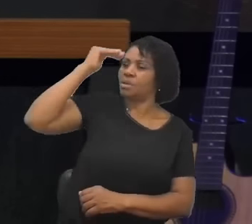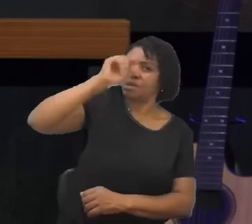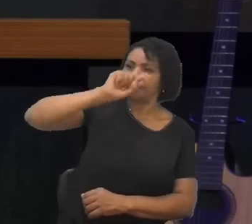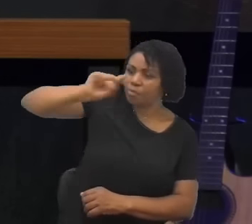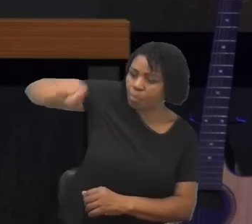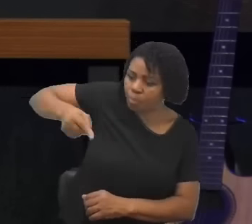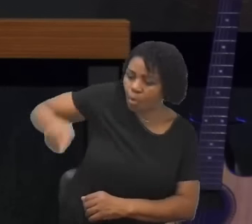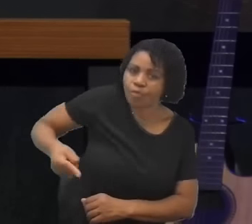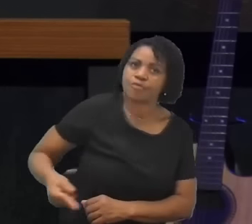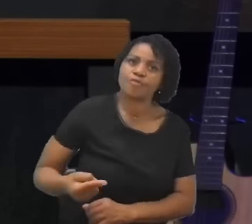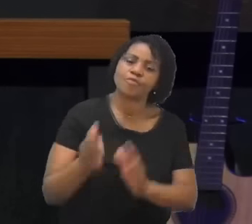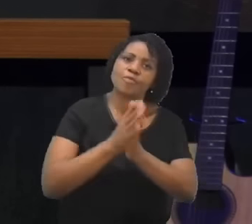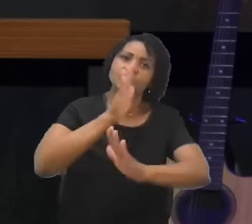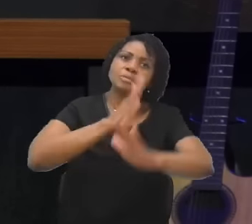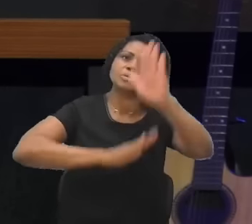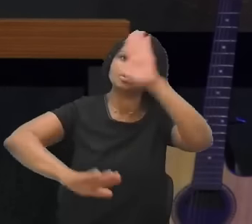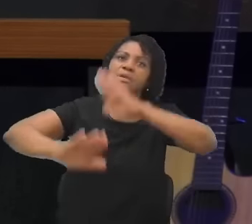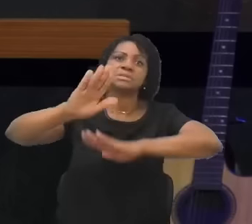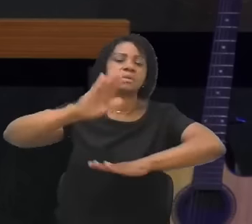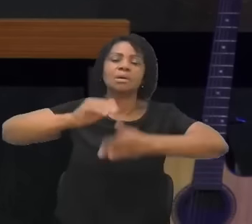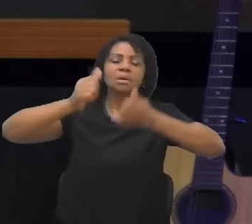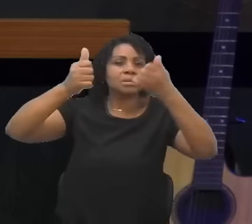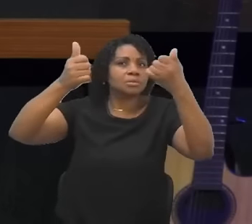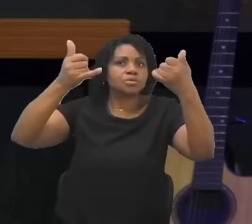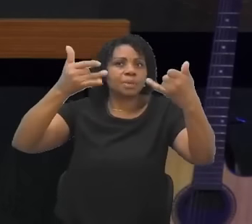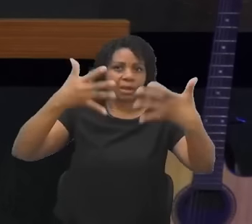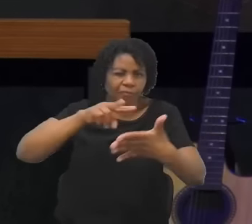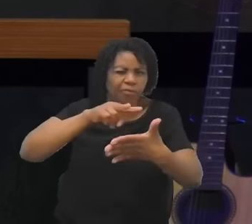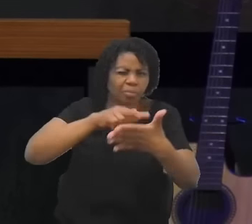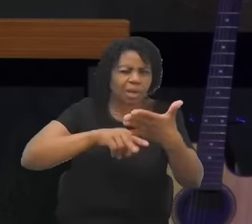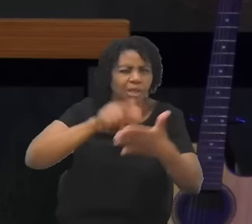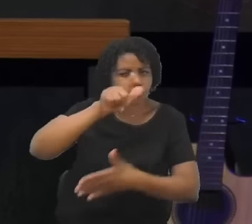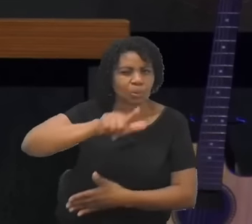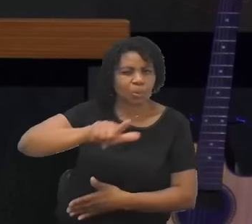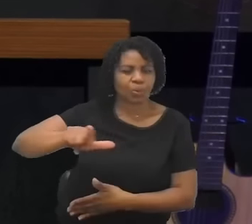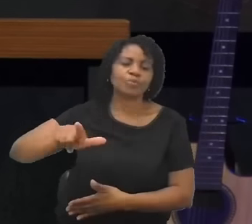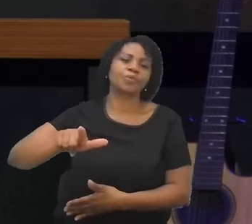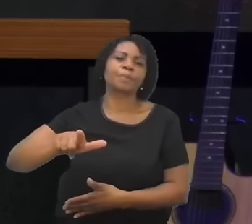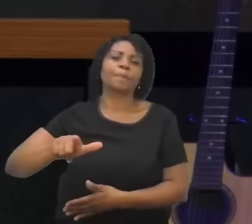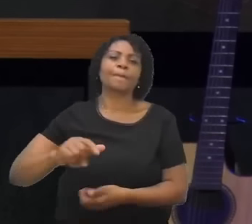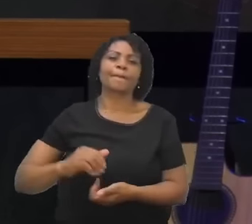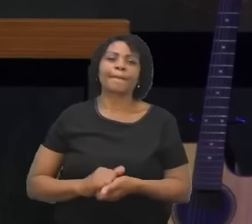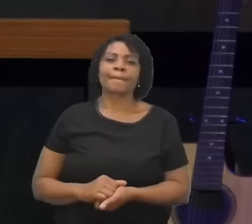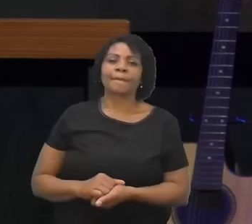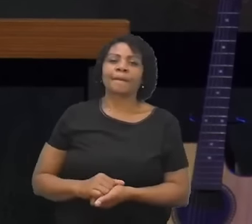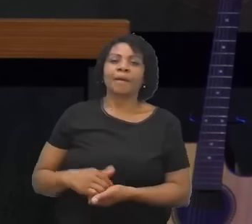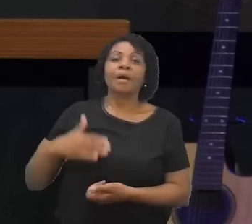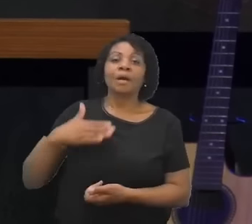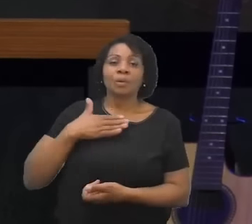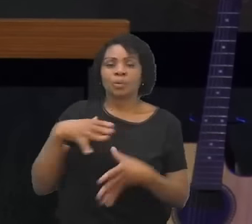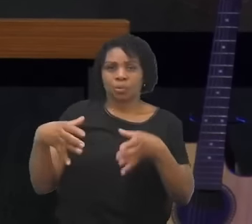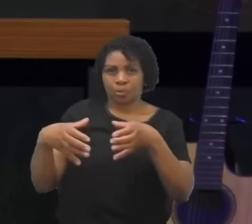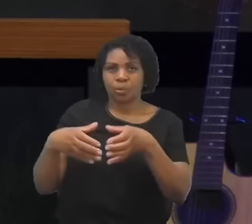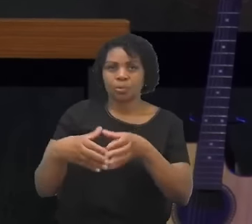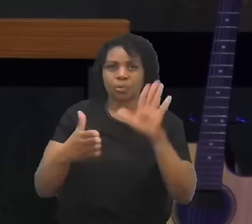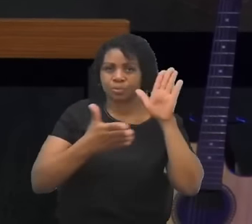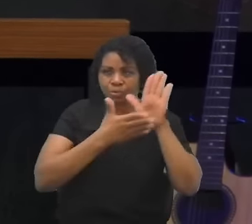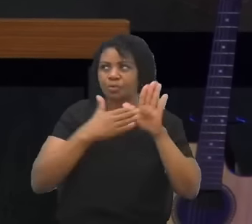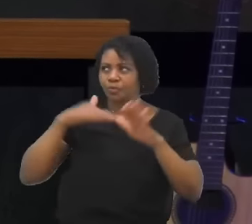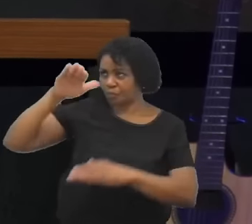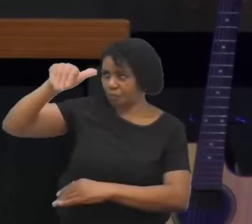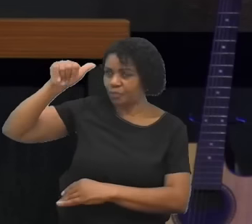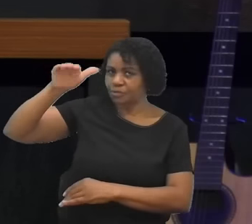de adoração. E o que eles disseram? Leia comigo de novo. Eu gostaria que a Mavi subisse, porque eu quero